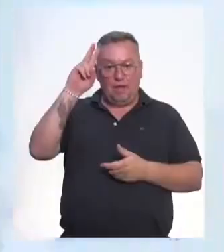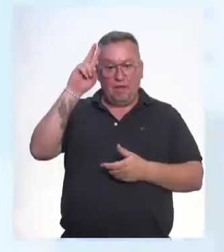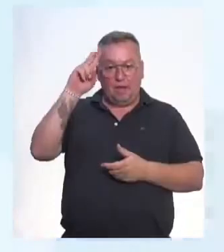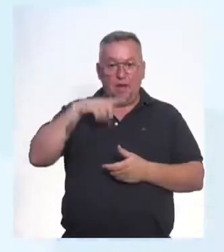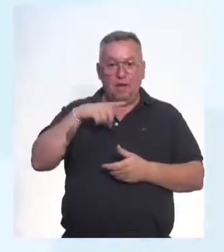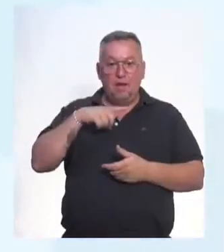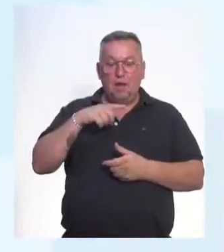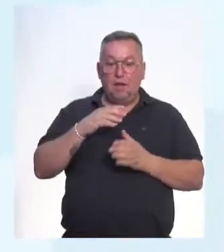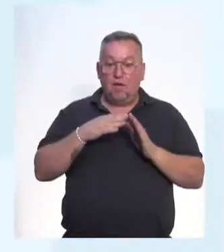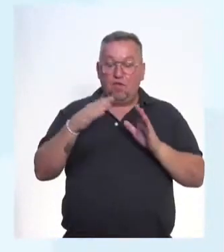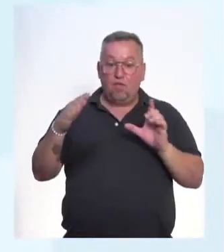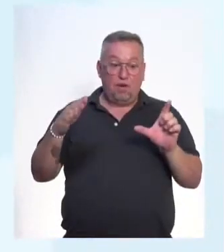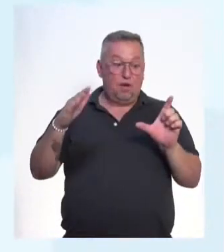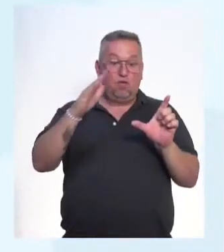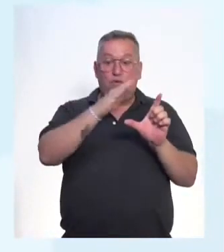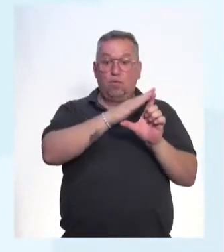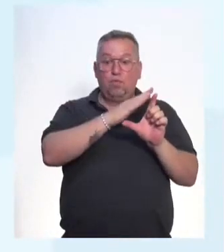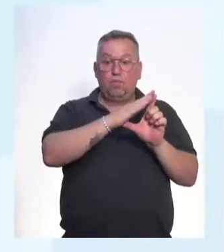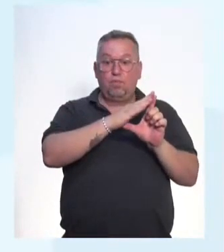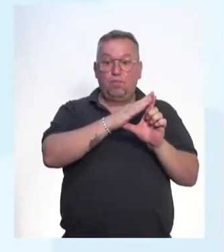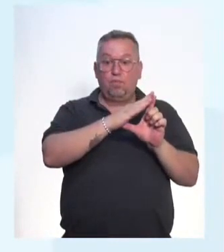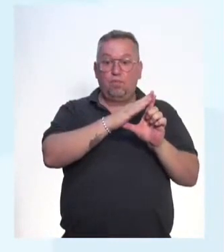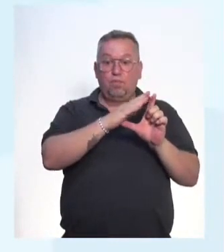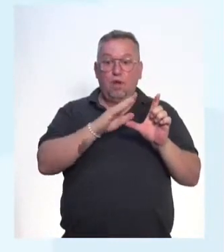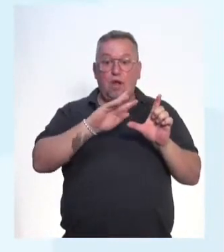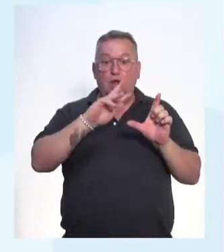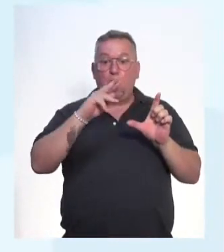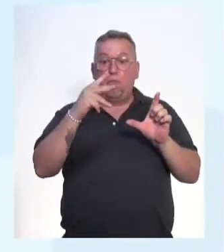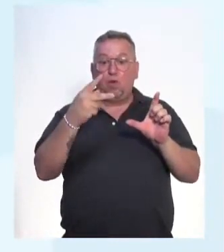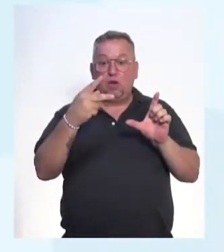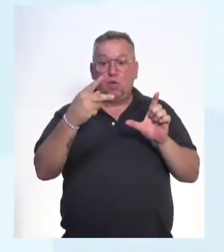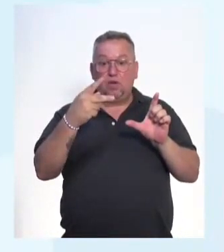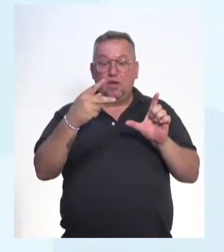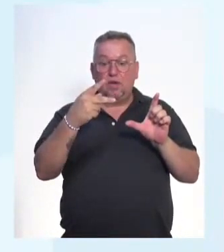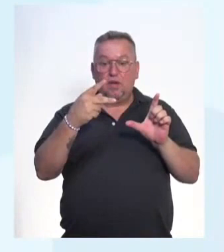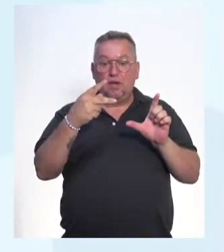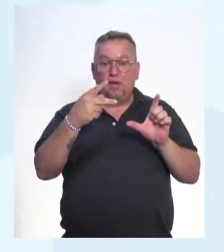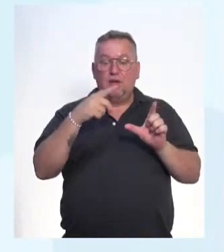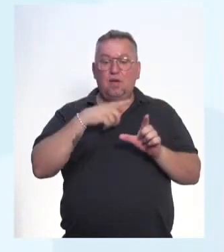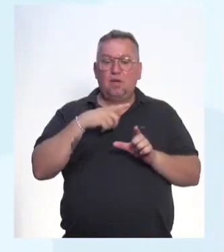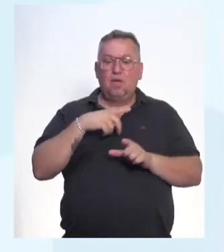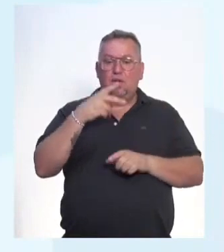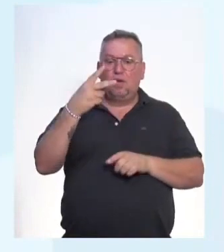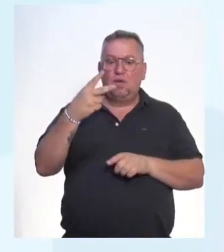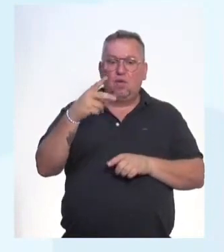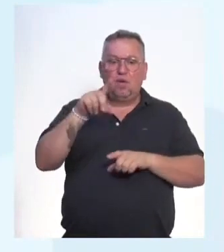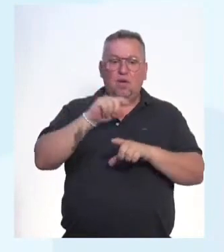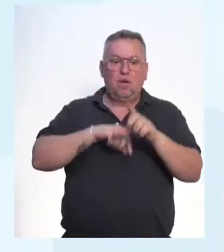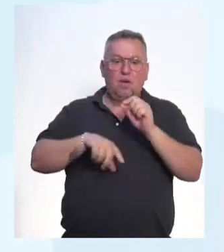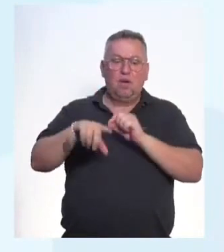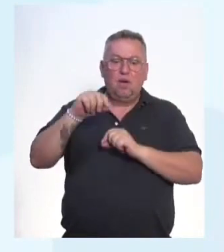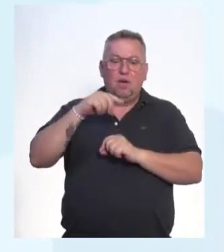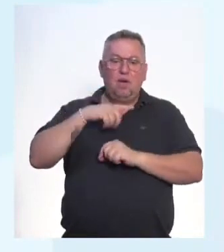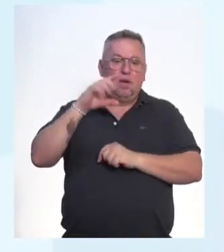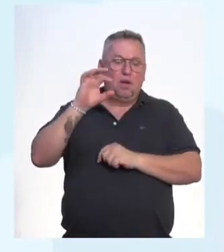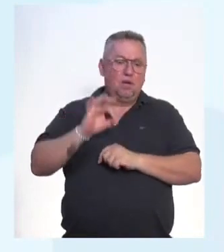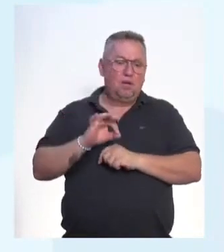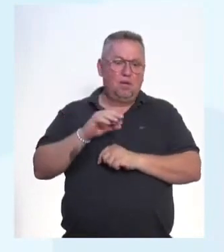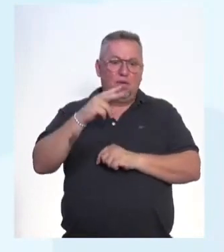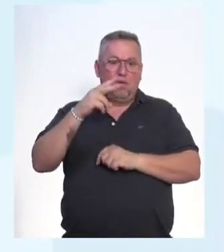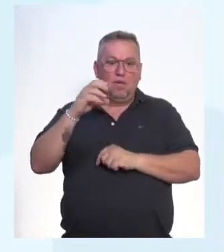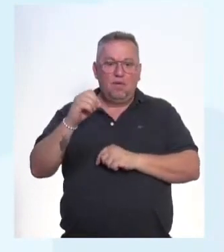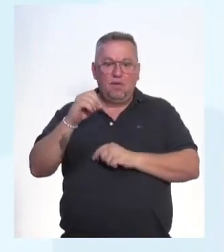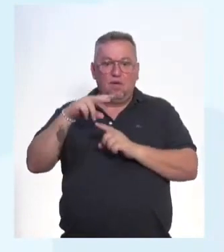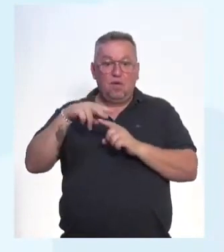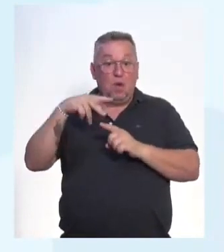está de frente para o ângulo reto é a hipotenusa. Eu só tenho 2 alternativas que têm o 20